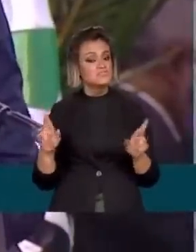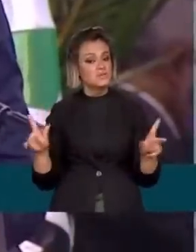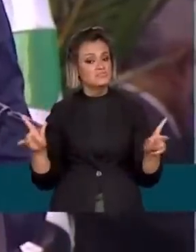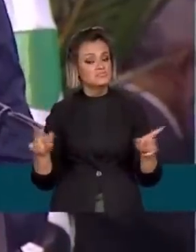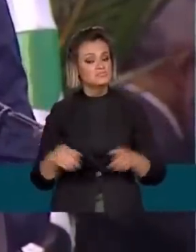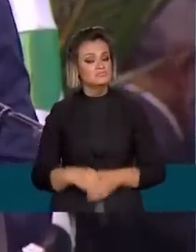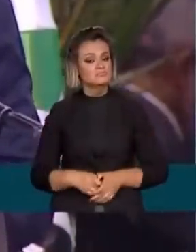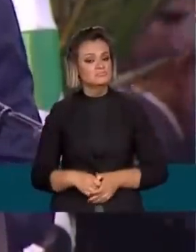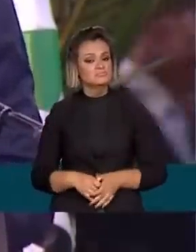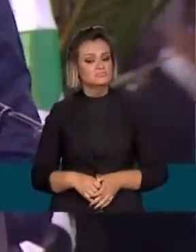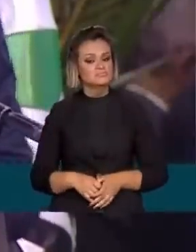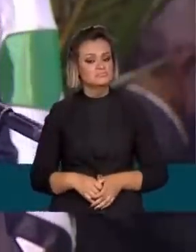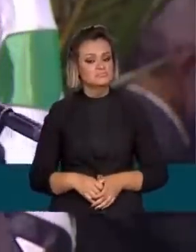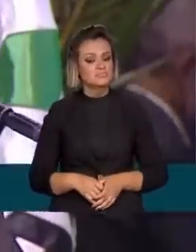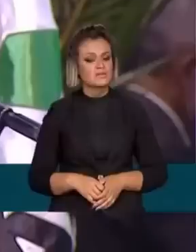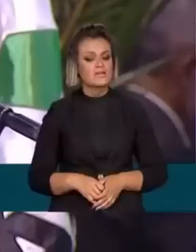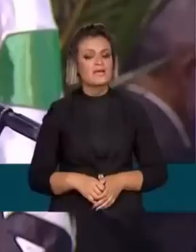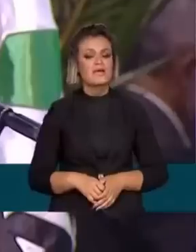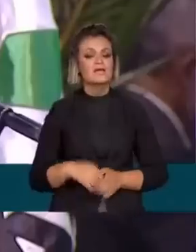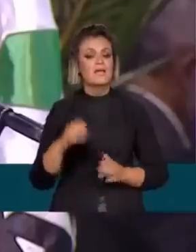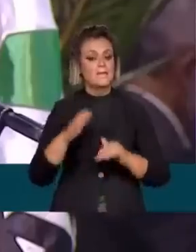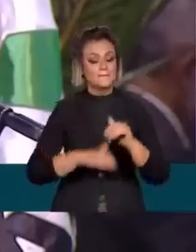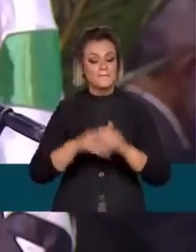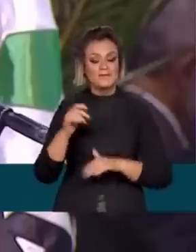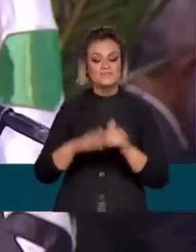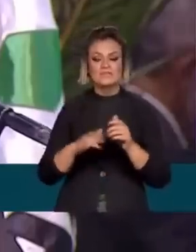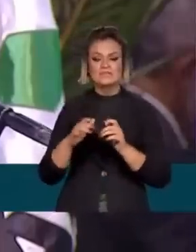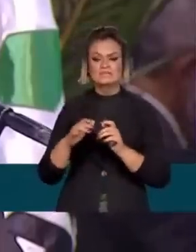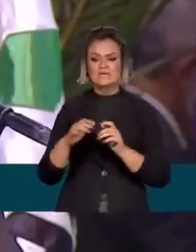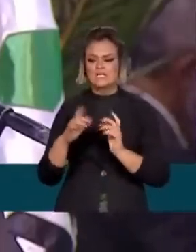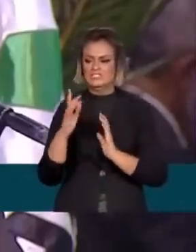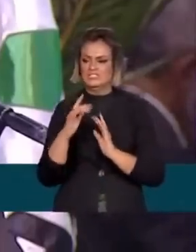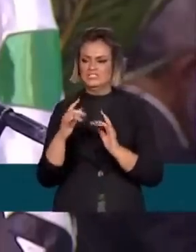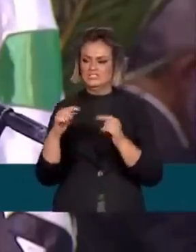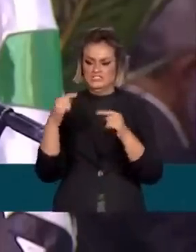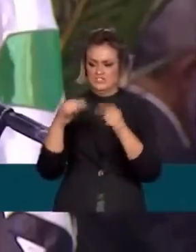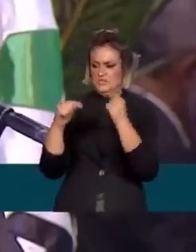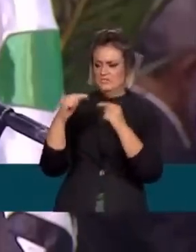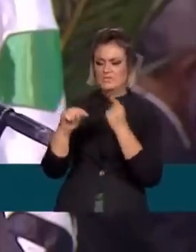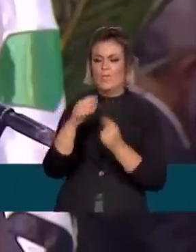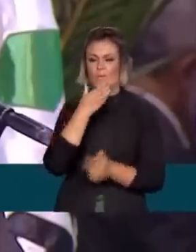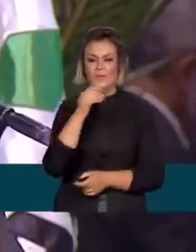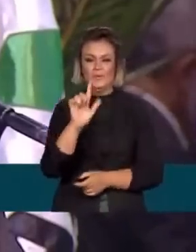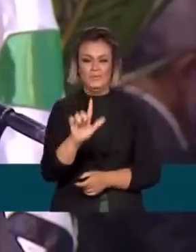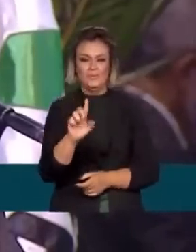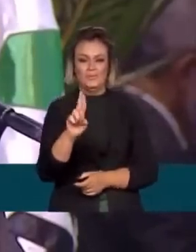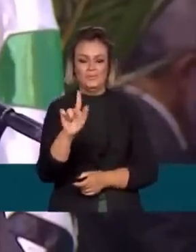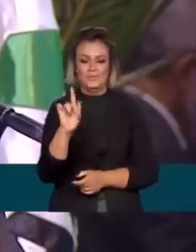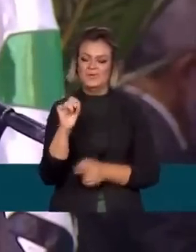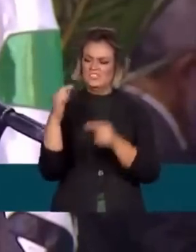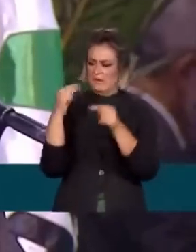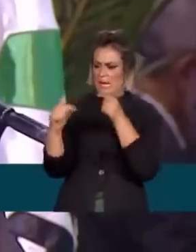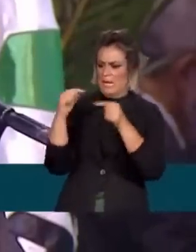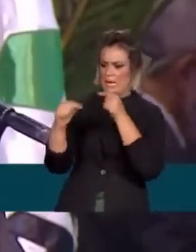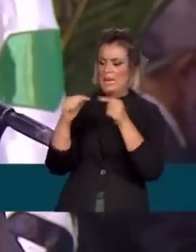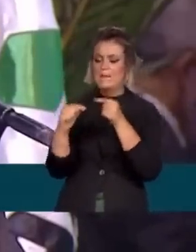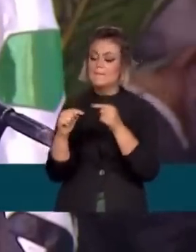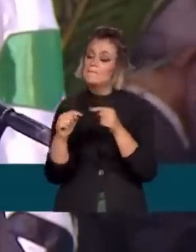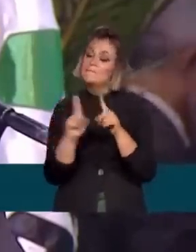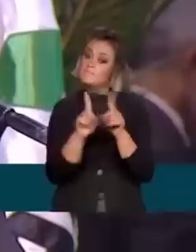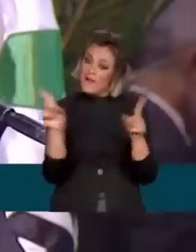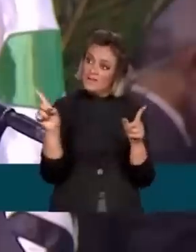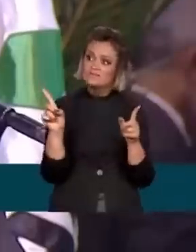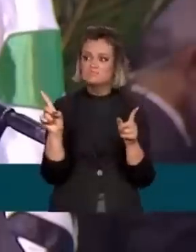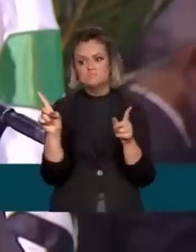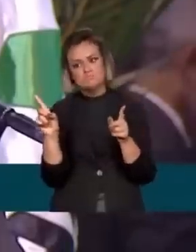mais liberal. O dado concreto é que as brigas que nós tivemos com o Lugo fez com que a gente construísse uma linha até a